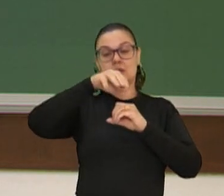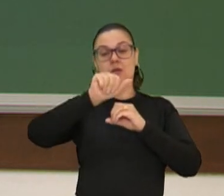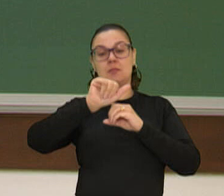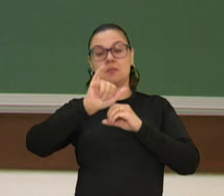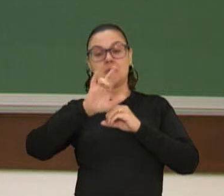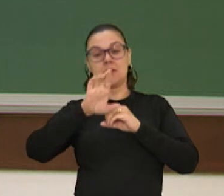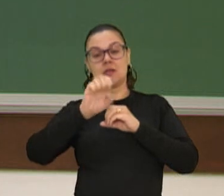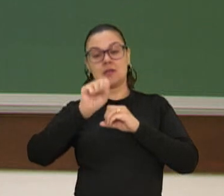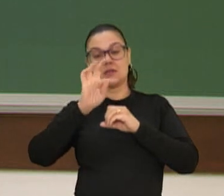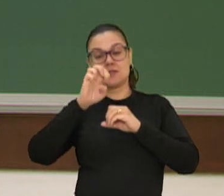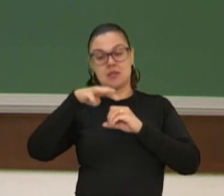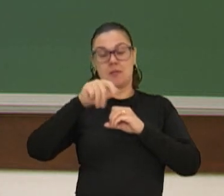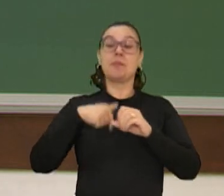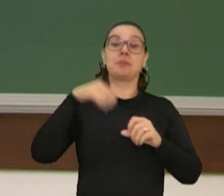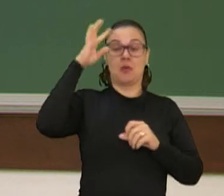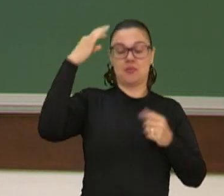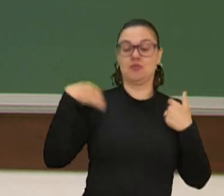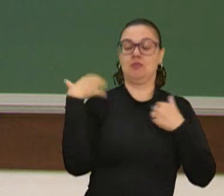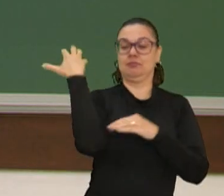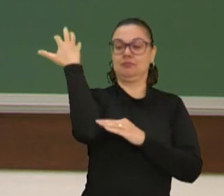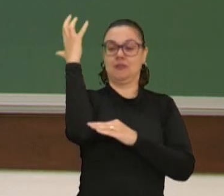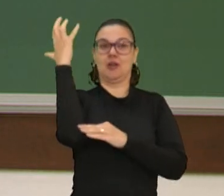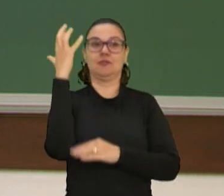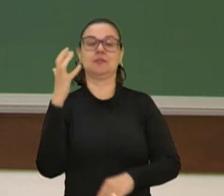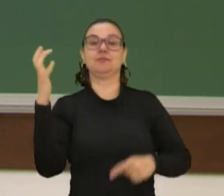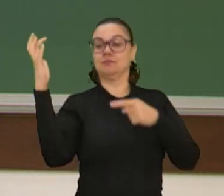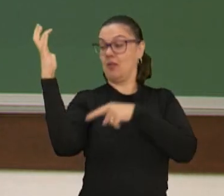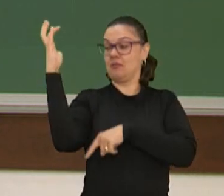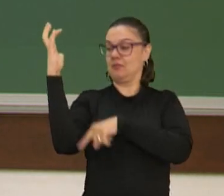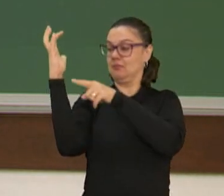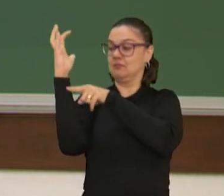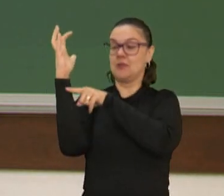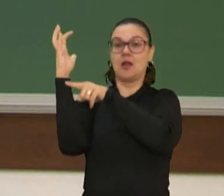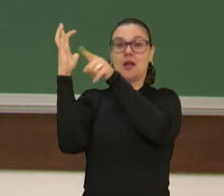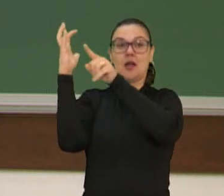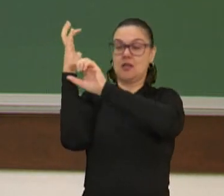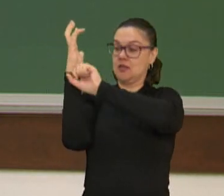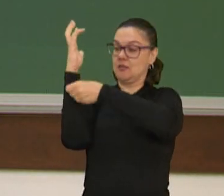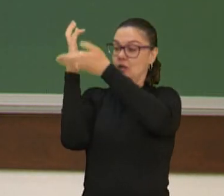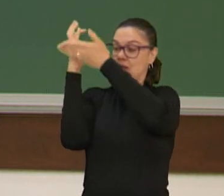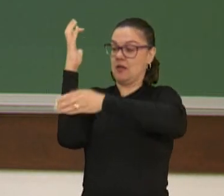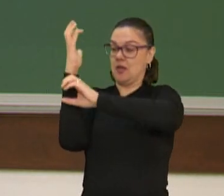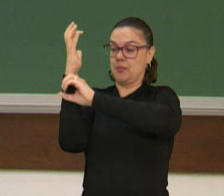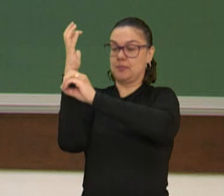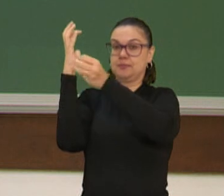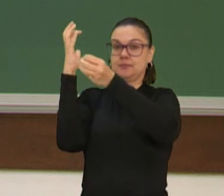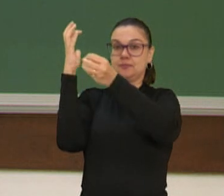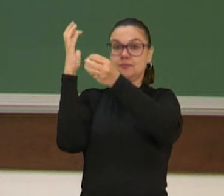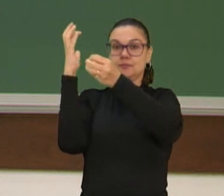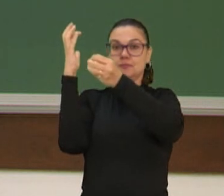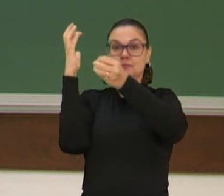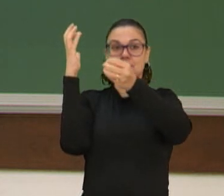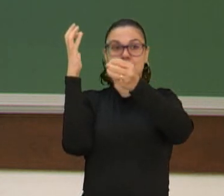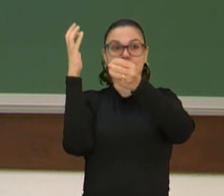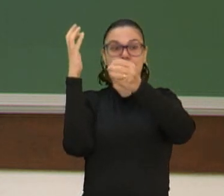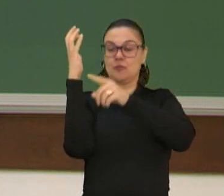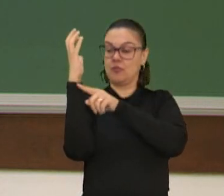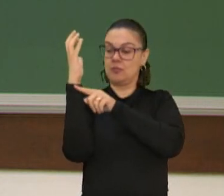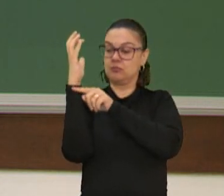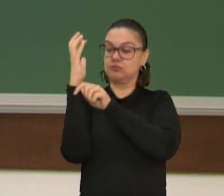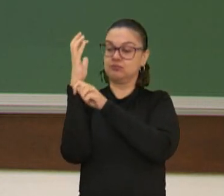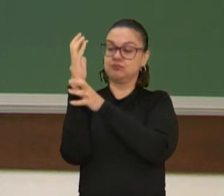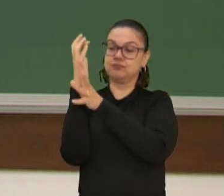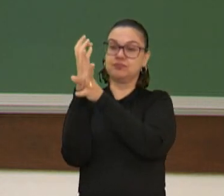Então imagine que eu fosse uma árvore, está aqui o meu galho, quando o galho corta, quebra pelo vento, etc., não brota os